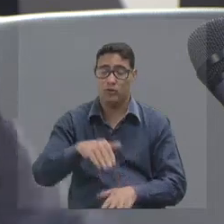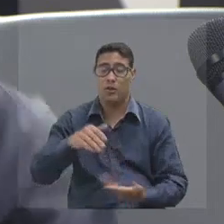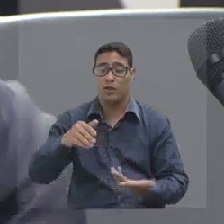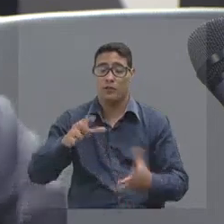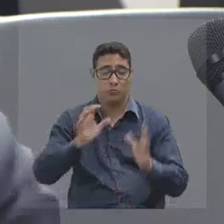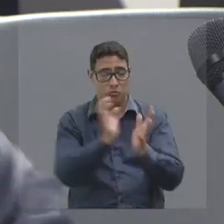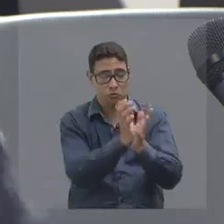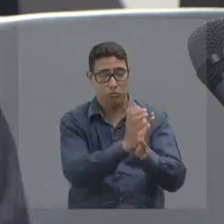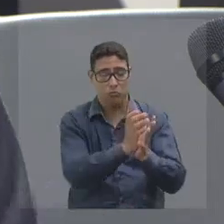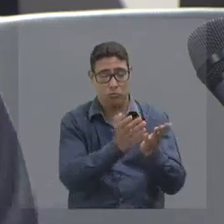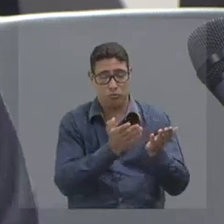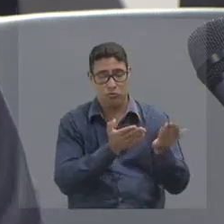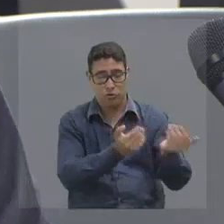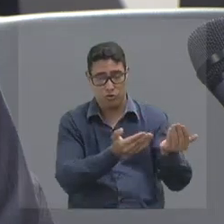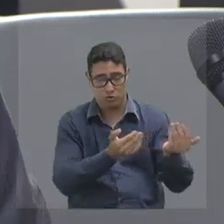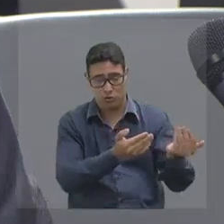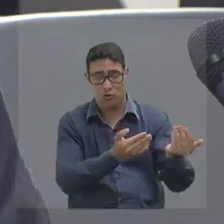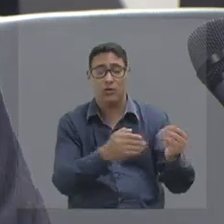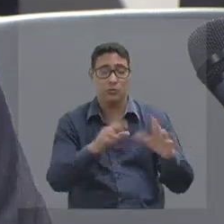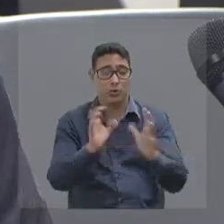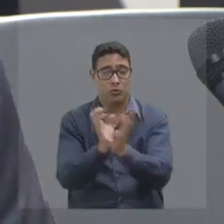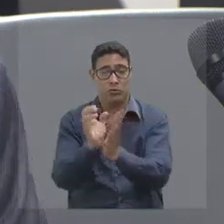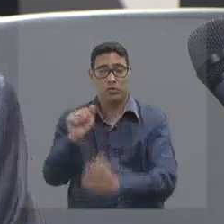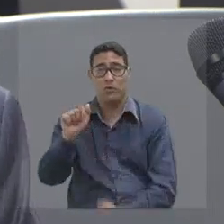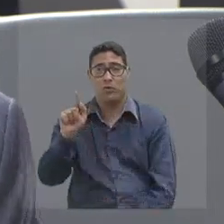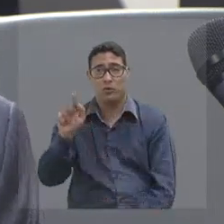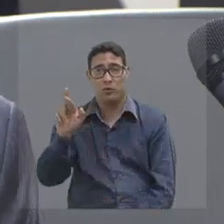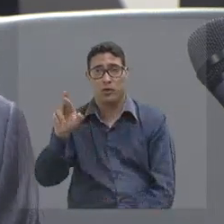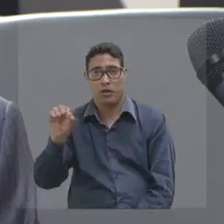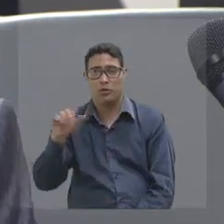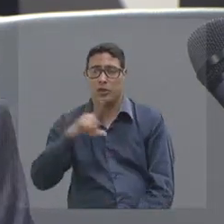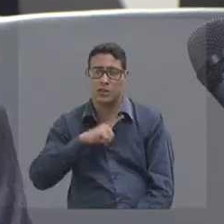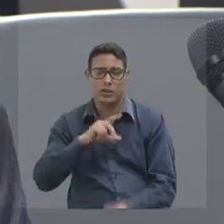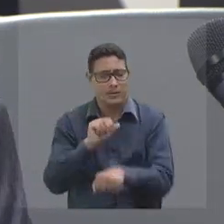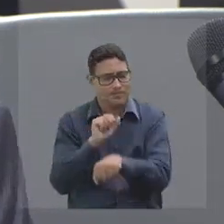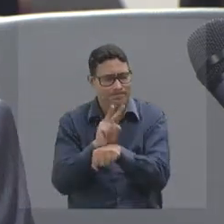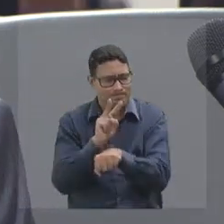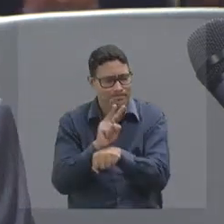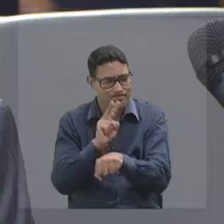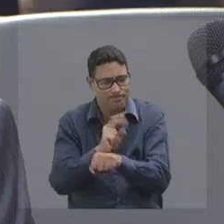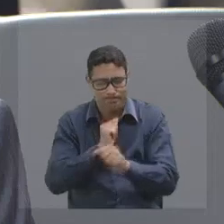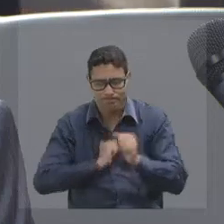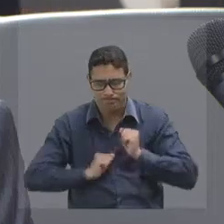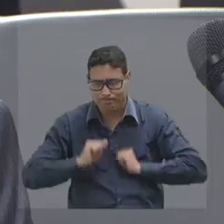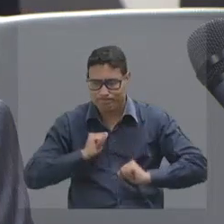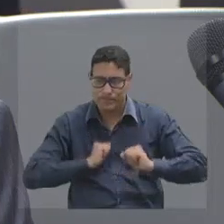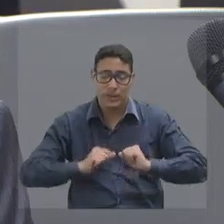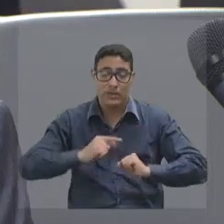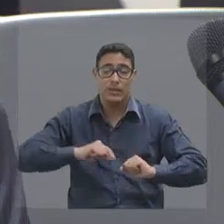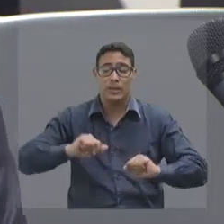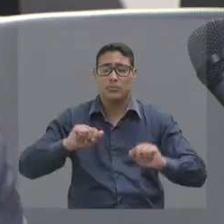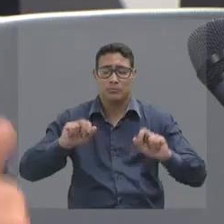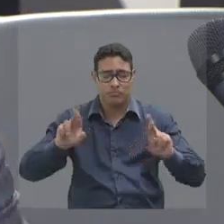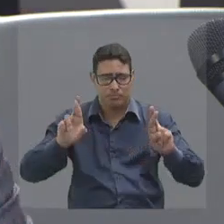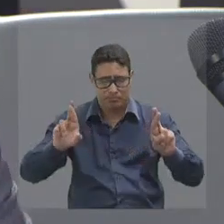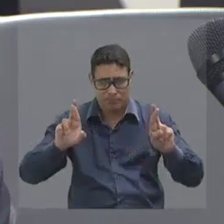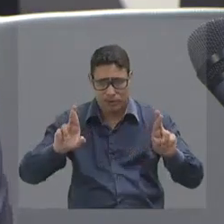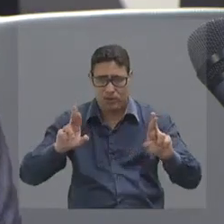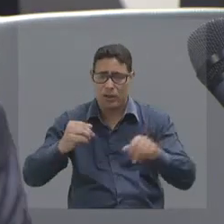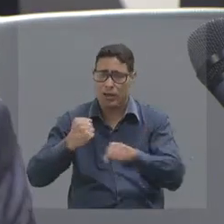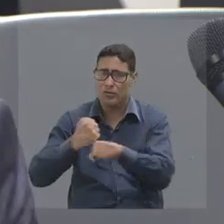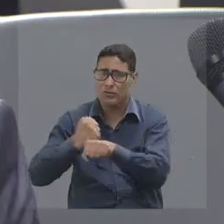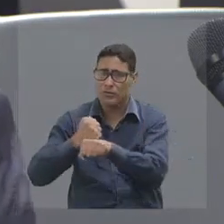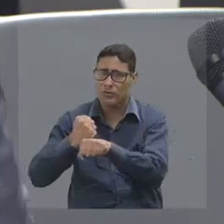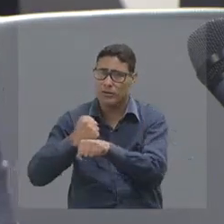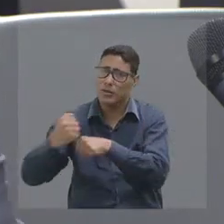jovens do Agro nós temos uma expectativa uma esperança muito grande que daqui com alguns anos não é